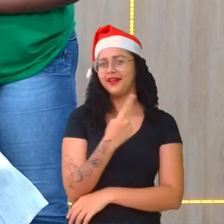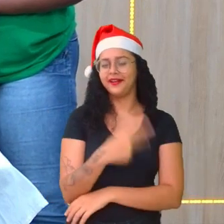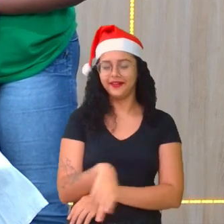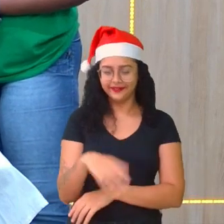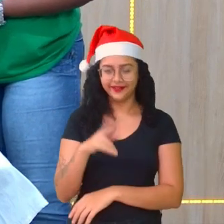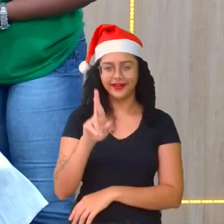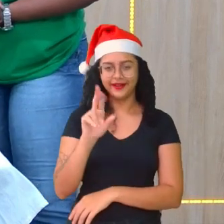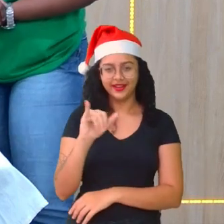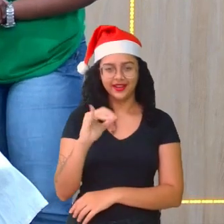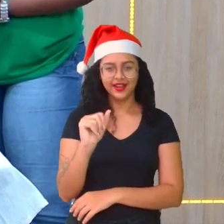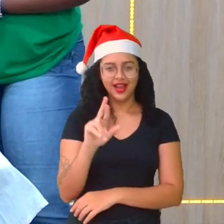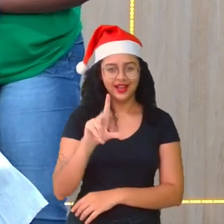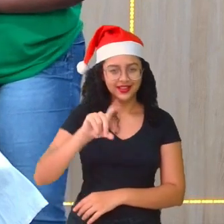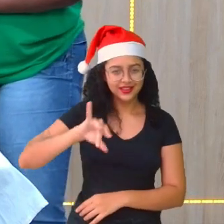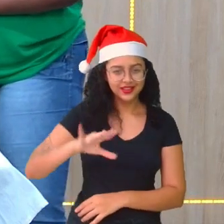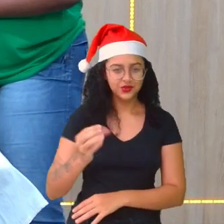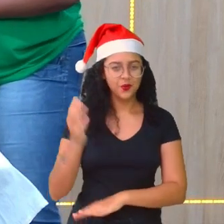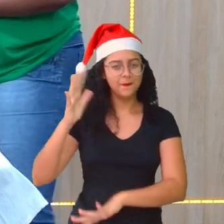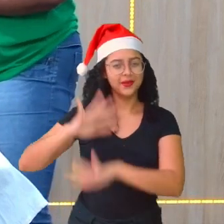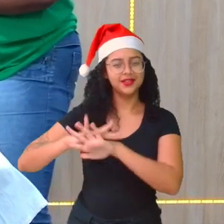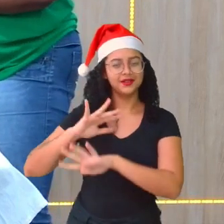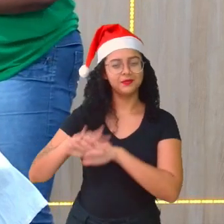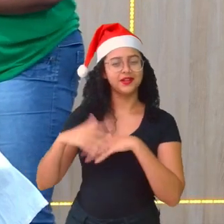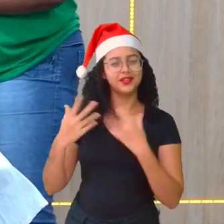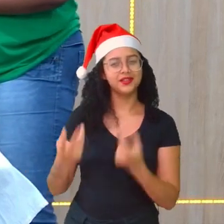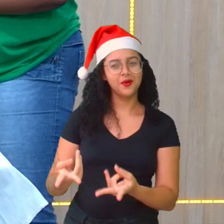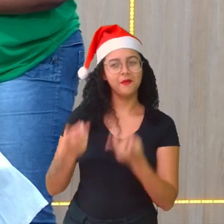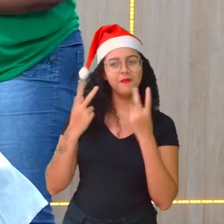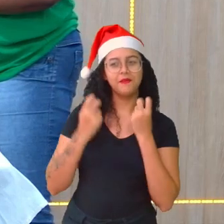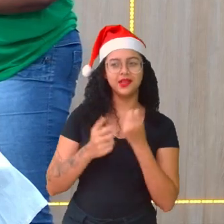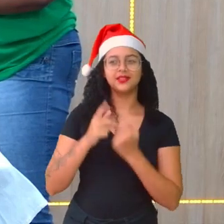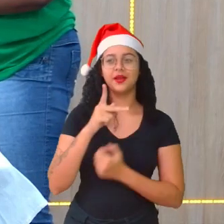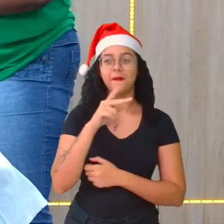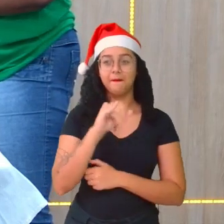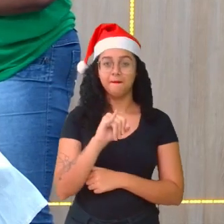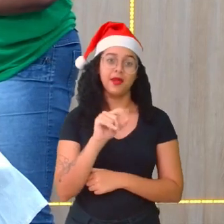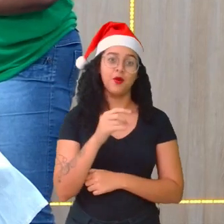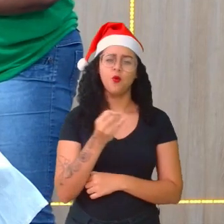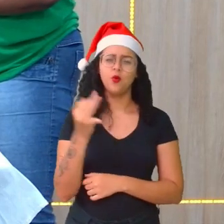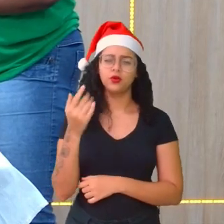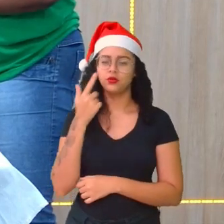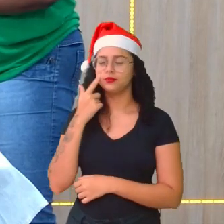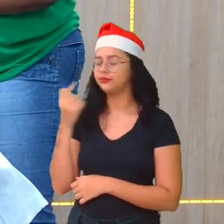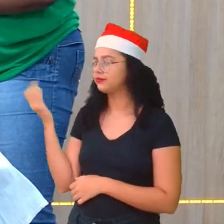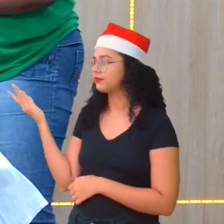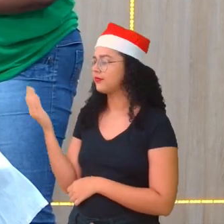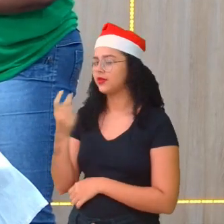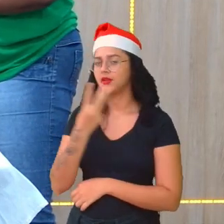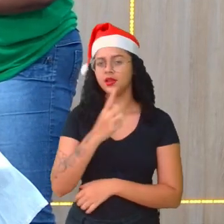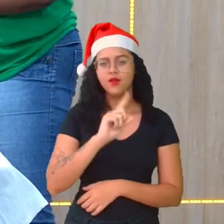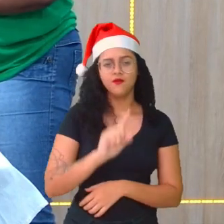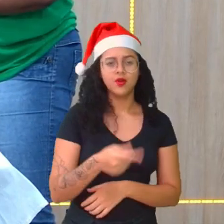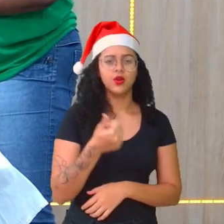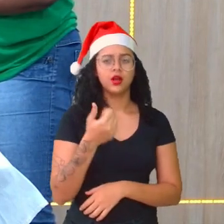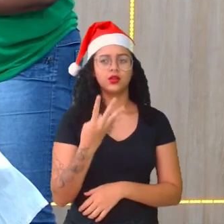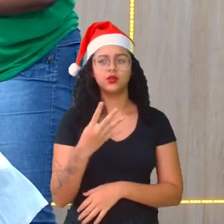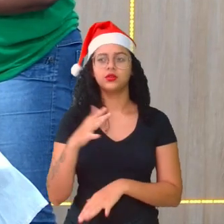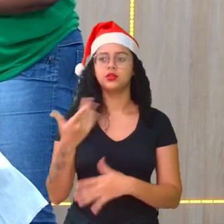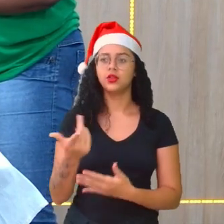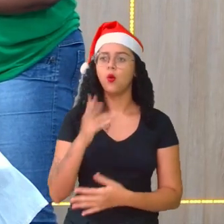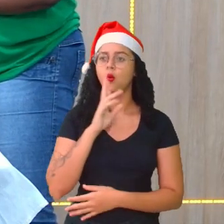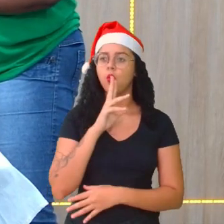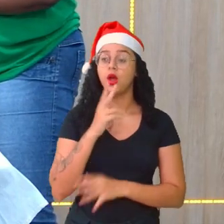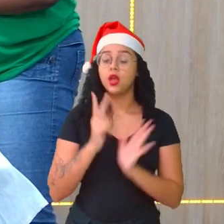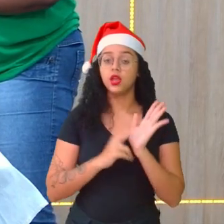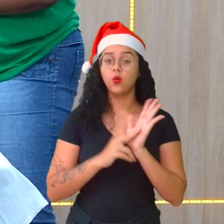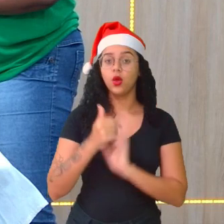Viu? Show de bola. Então observe bem que o pi ele é 3,14, professora, e o raio sendo igual a 10, que no texto